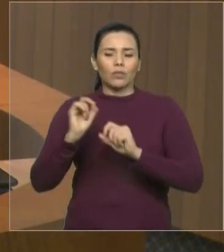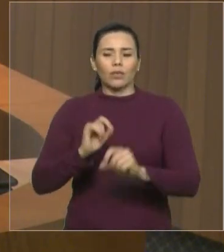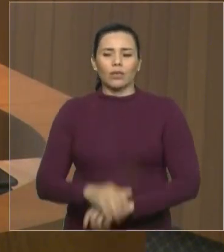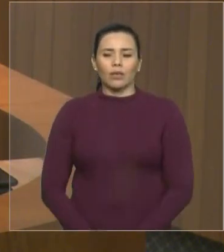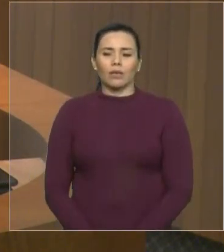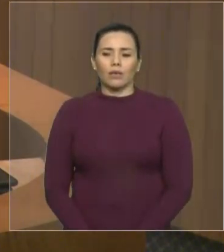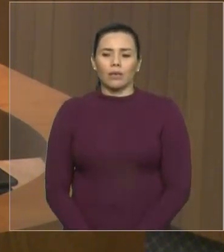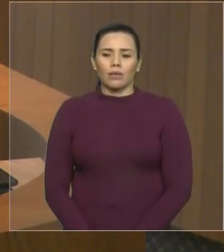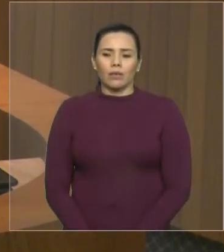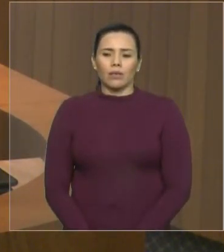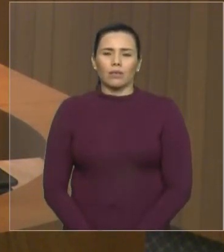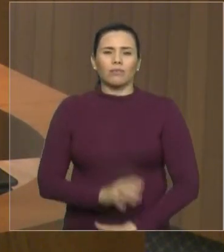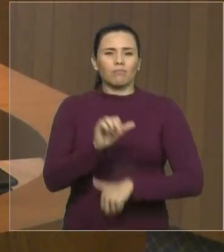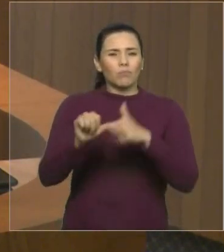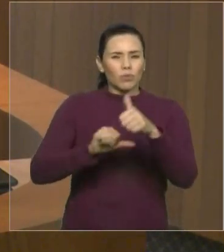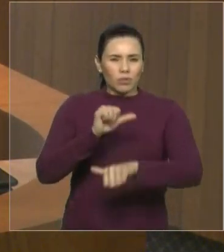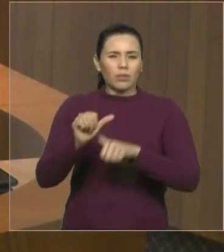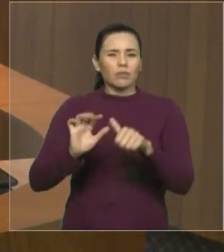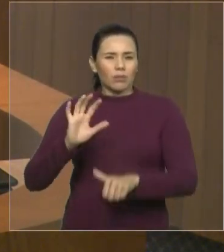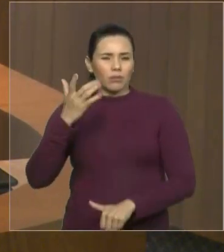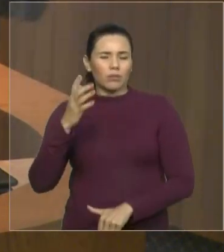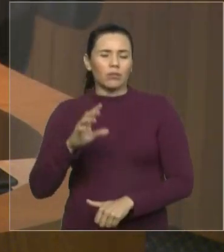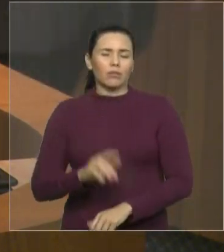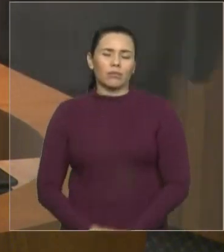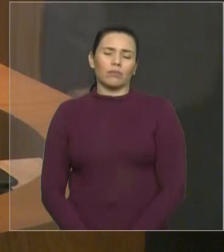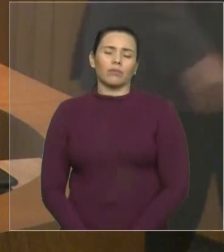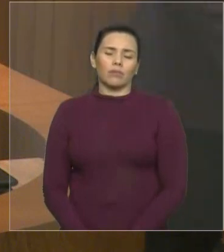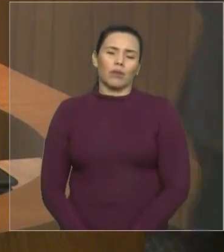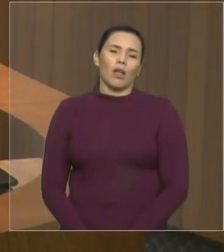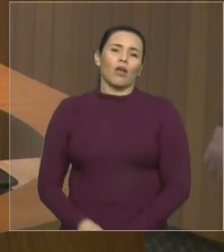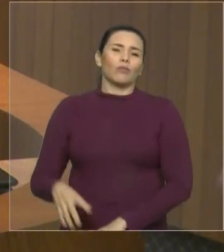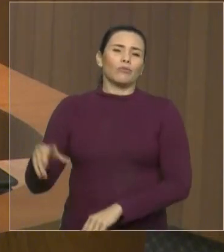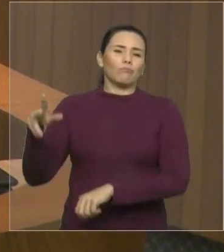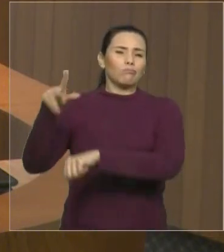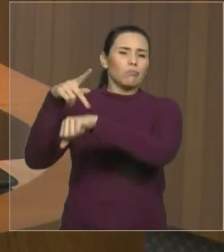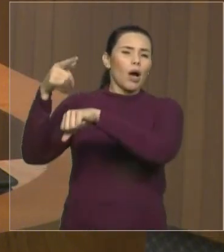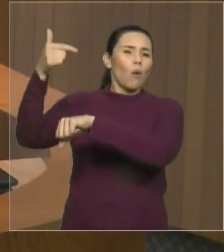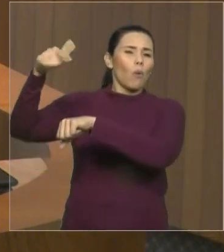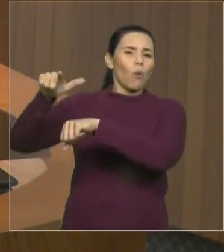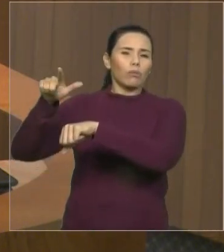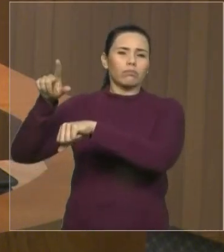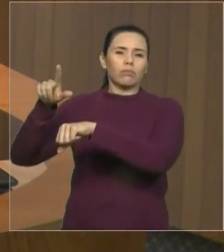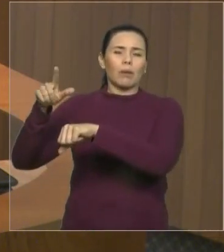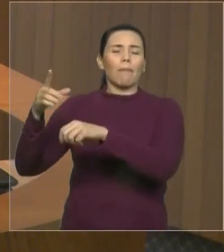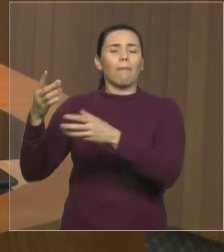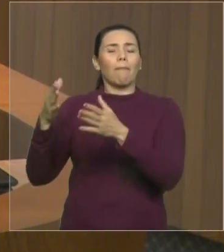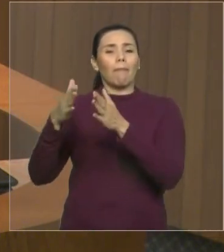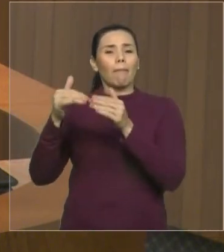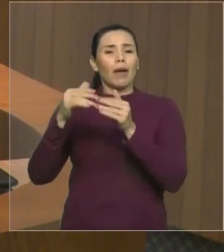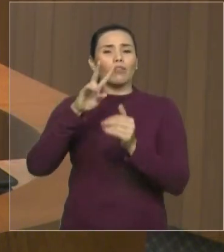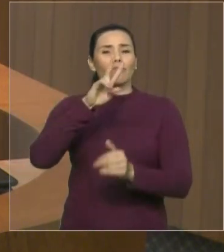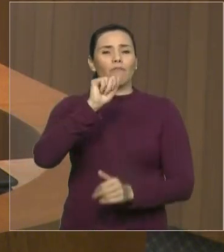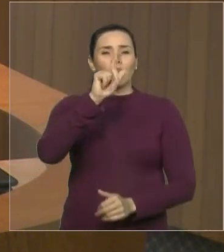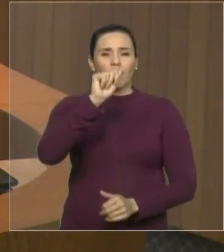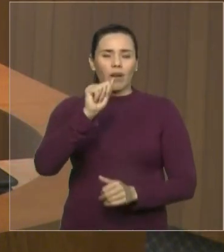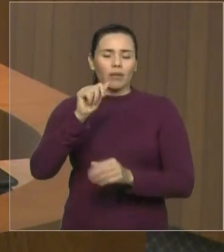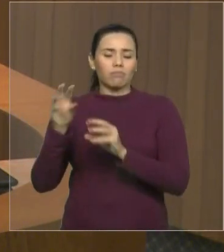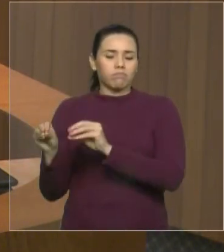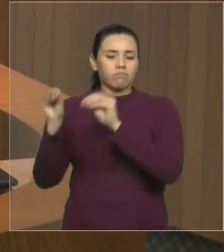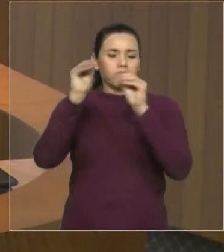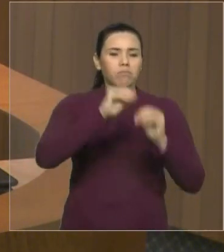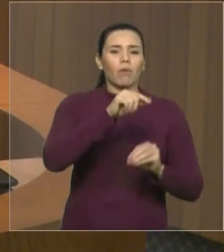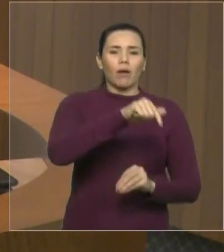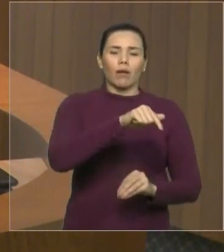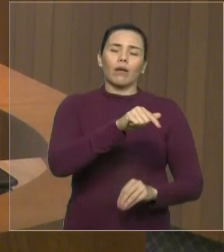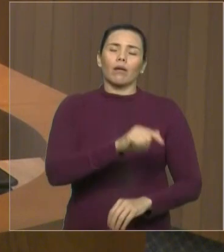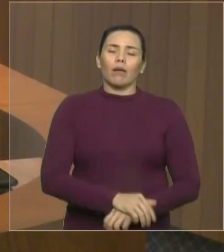transferências externas que têm acontecido nessa universidade nos últimos meses. Os fatos que a gente tem à